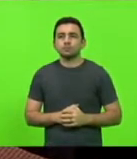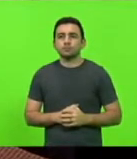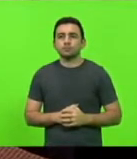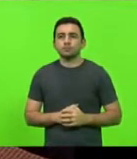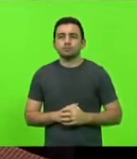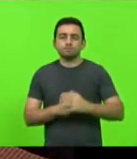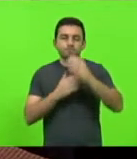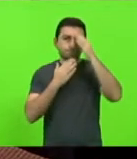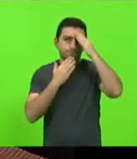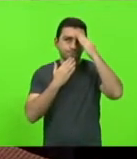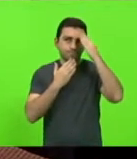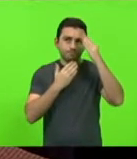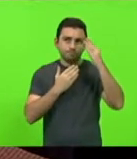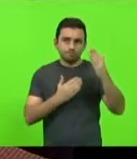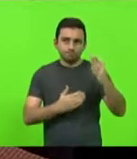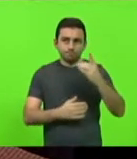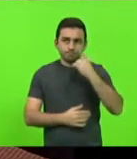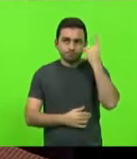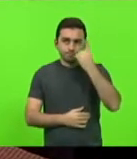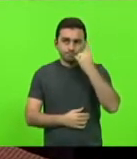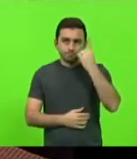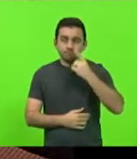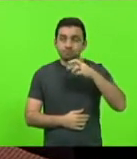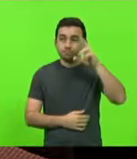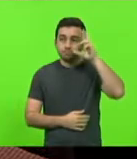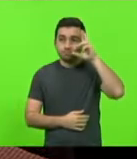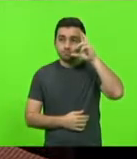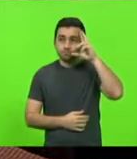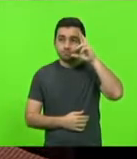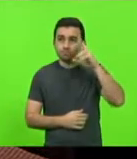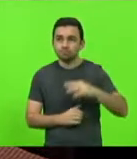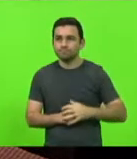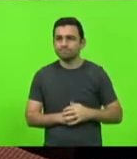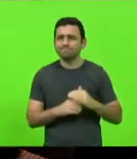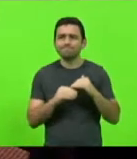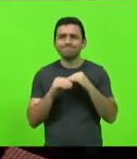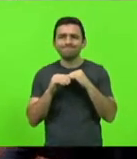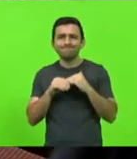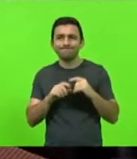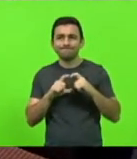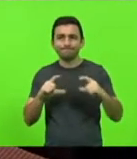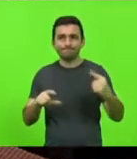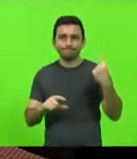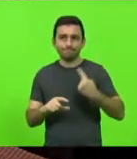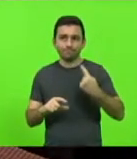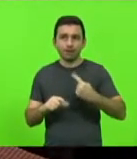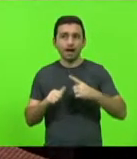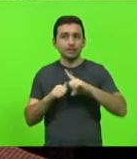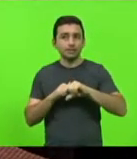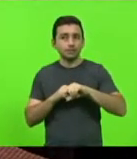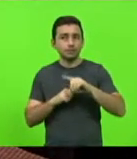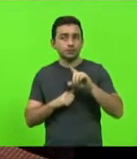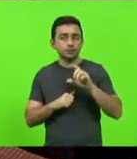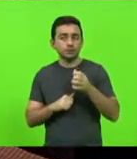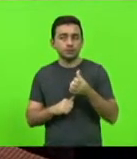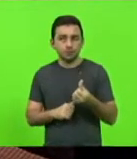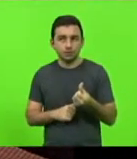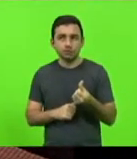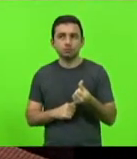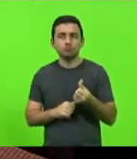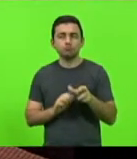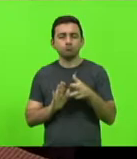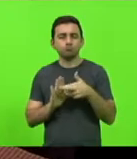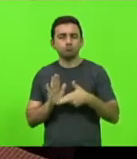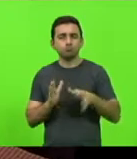Obrigado, deputado Ricardo Alba. Em consonância com o parágrafo 1º do artigo número 106 do